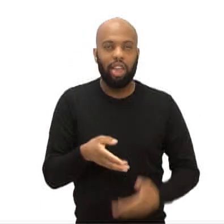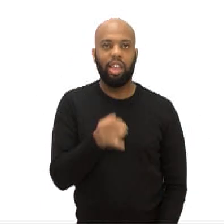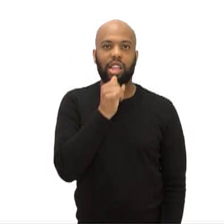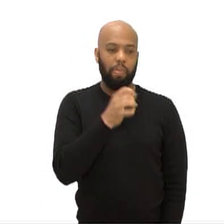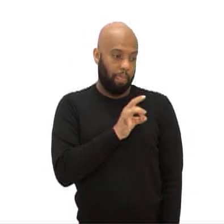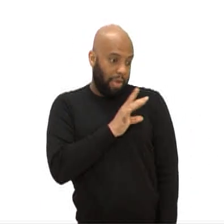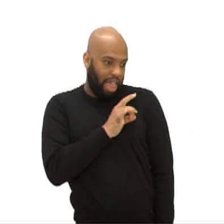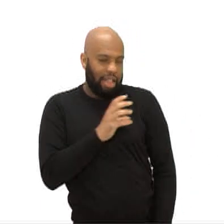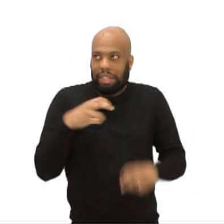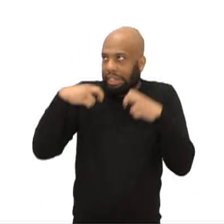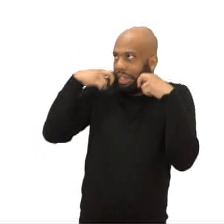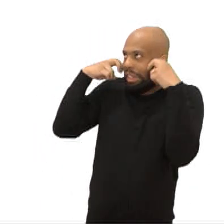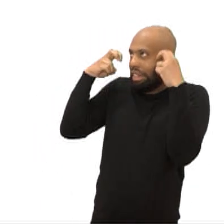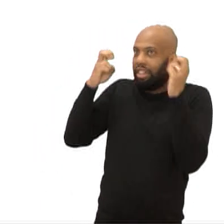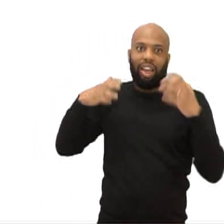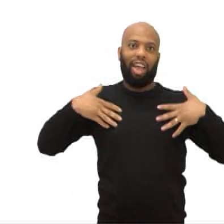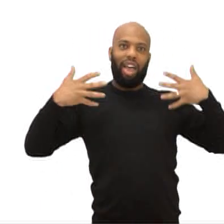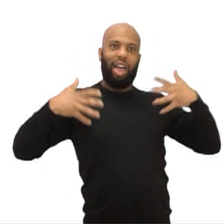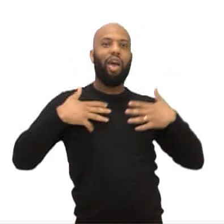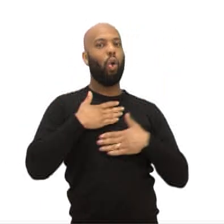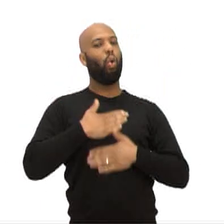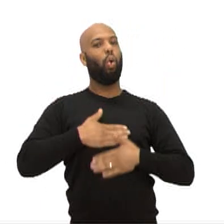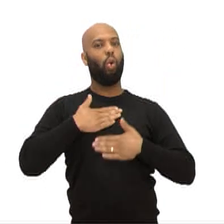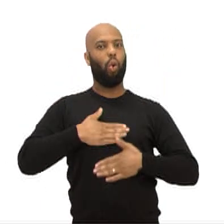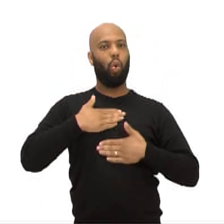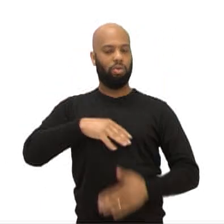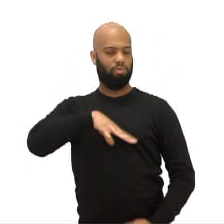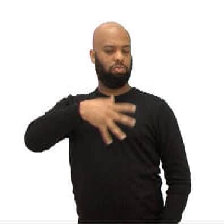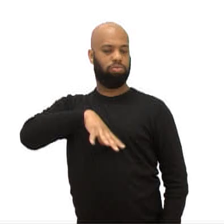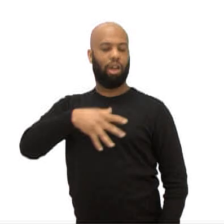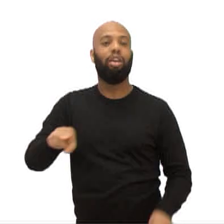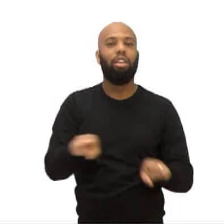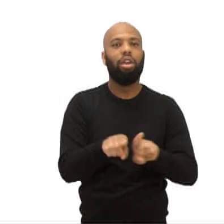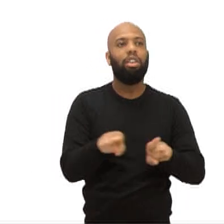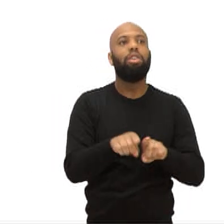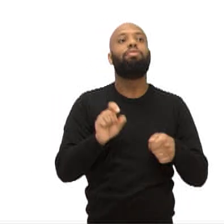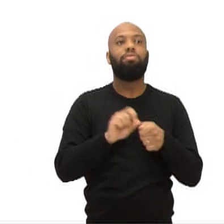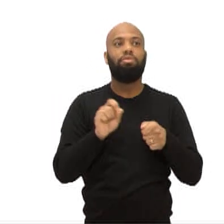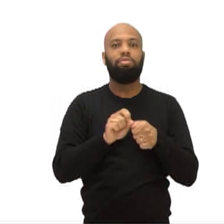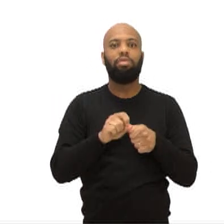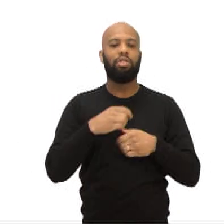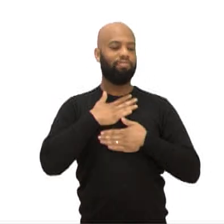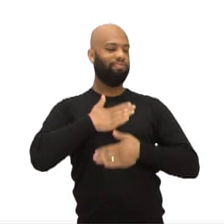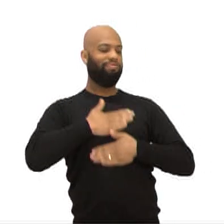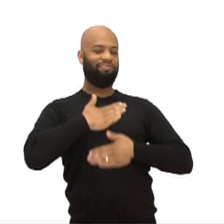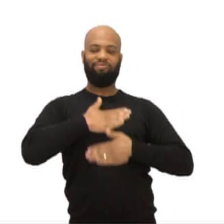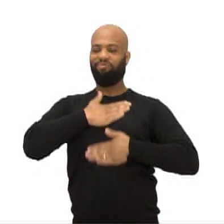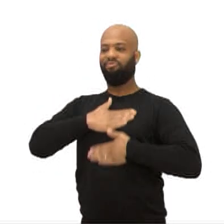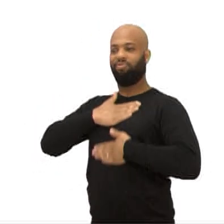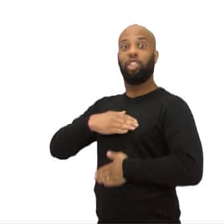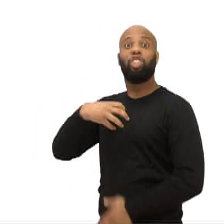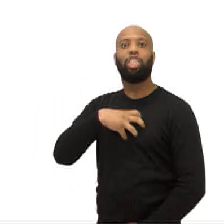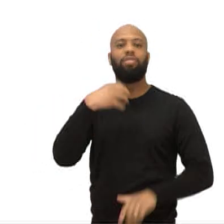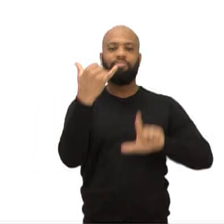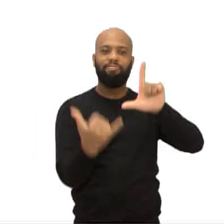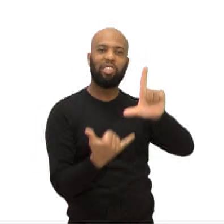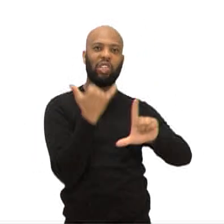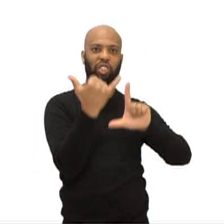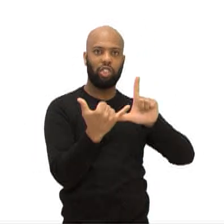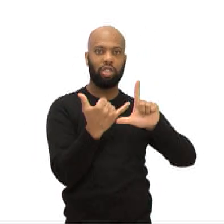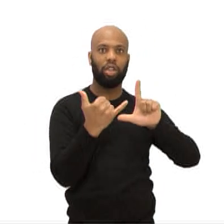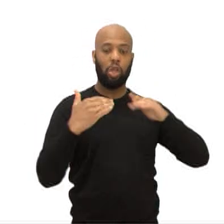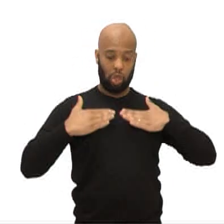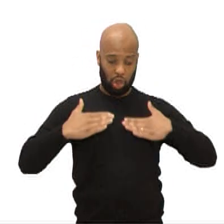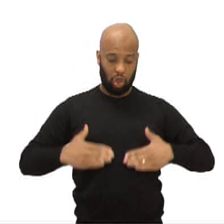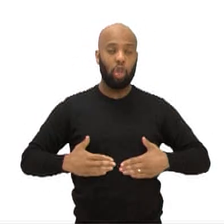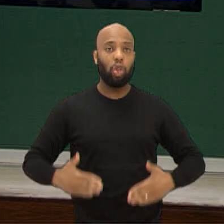vergonha, alegria, satisfação e coragem, com a produção do prazer em um ambiente lúdico. Então, os corpos, o